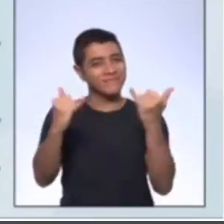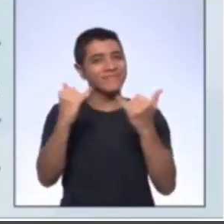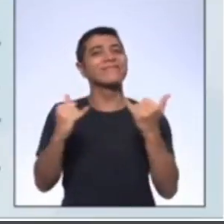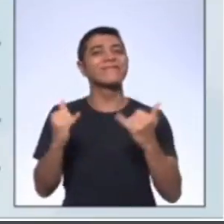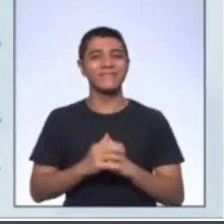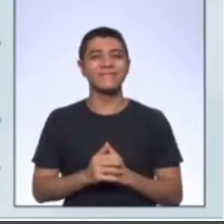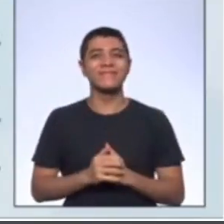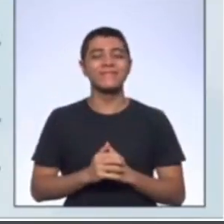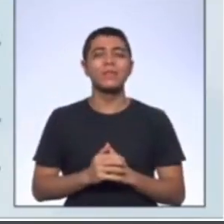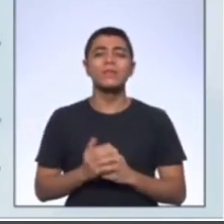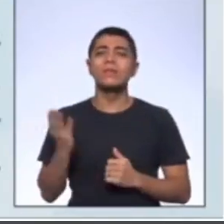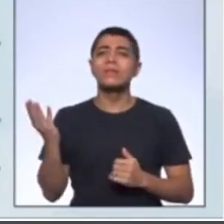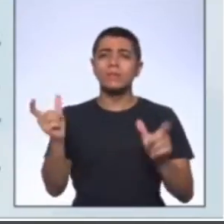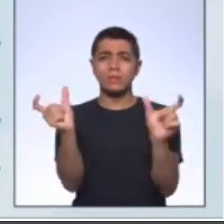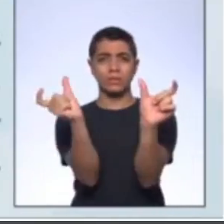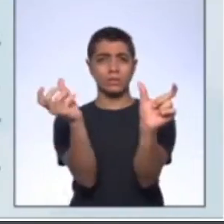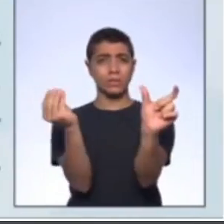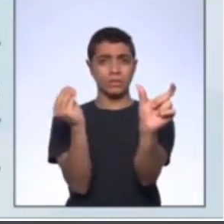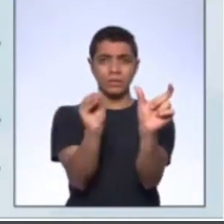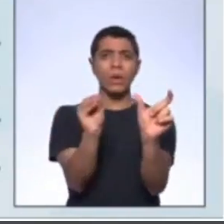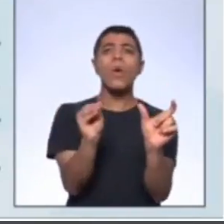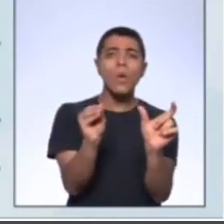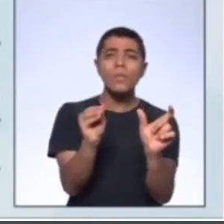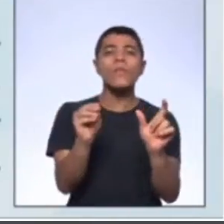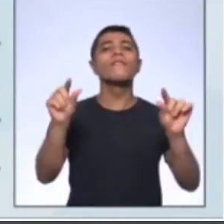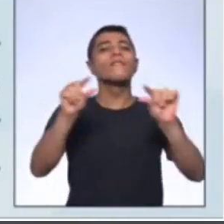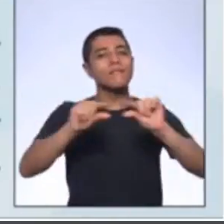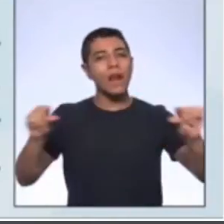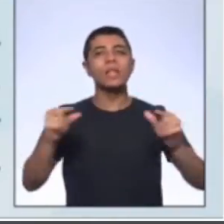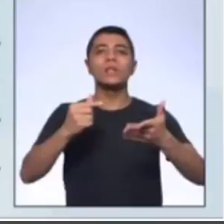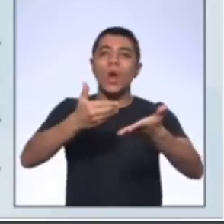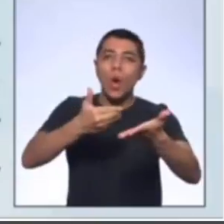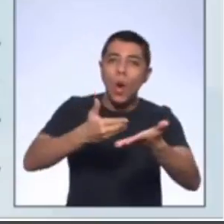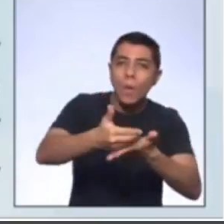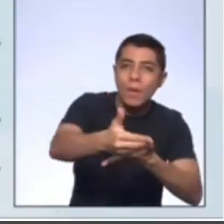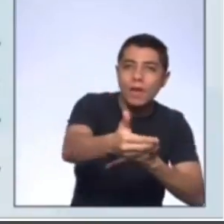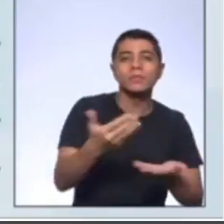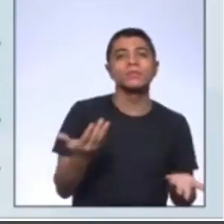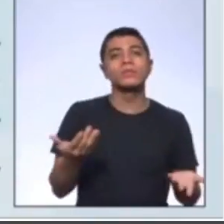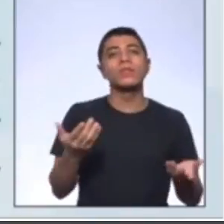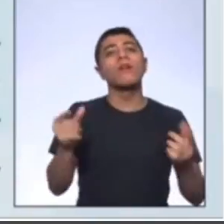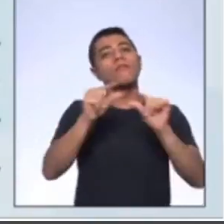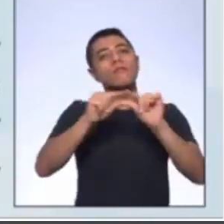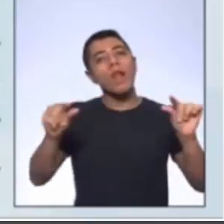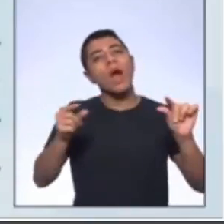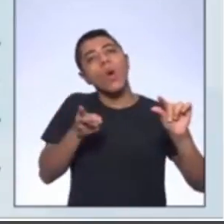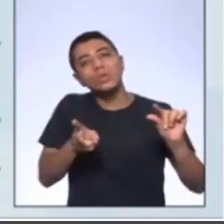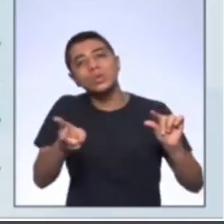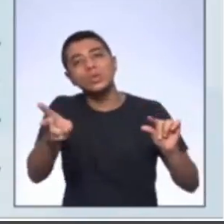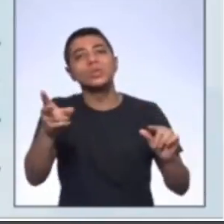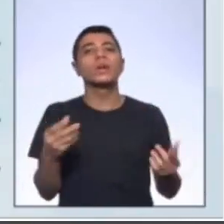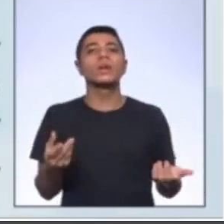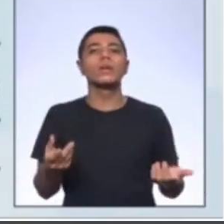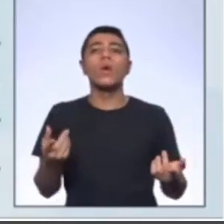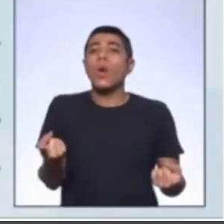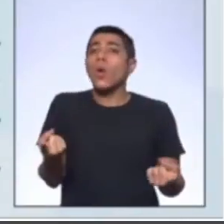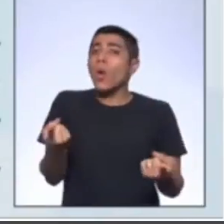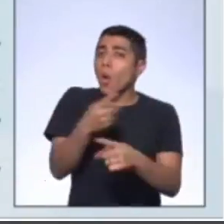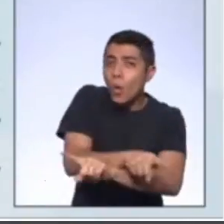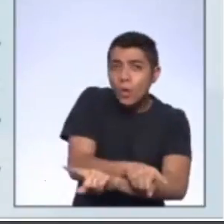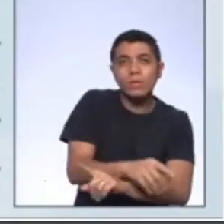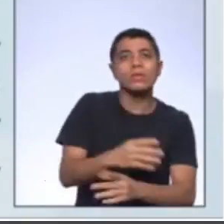termos eles podem surgir na introdução de frases na construída na continuidade no contraste adição comparação